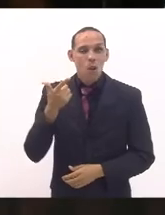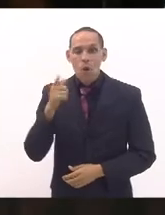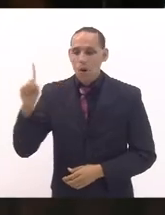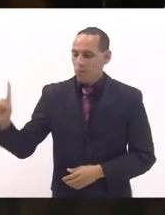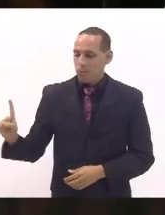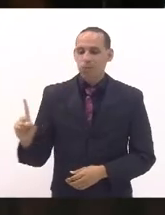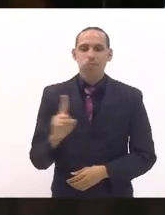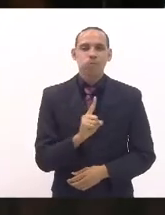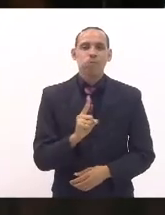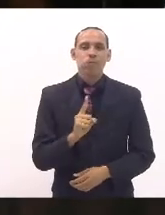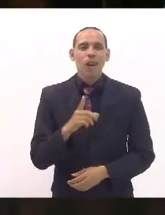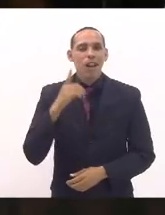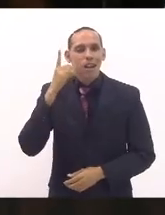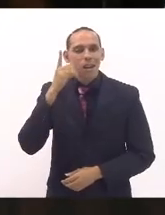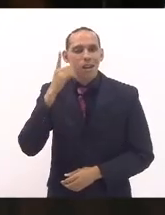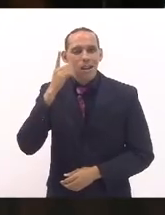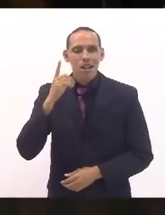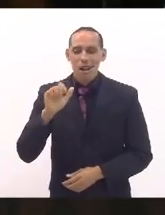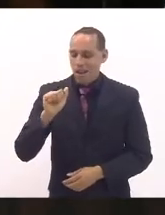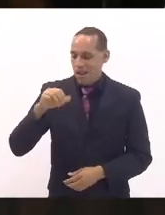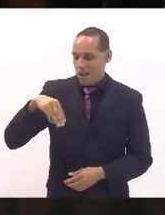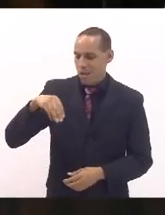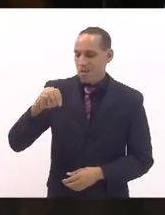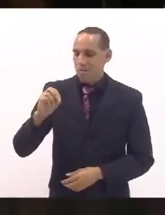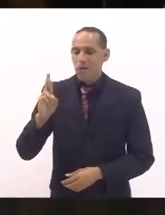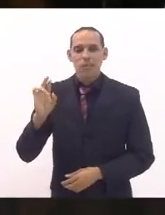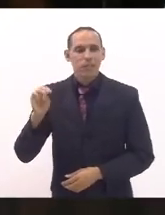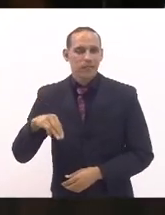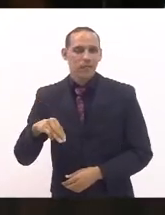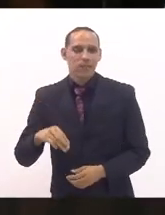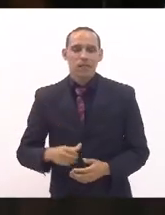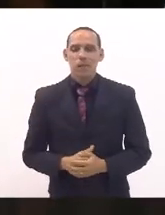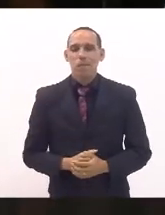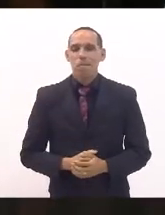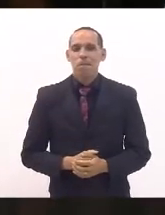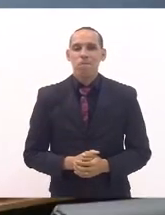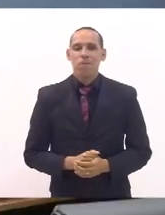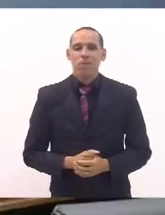inscrito é o nobre deputado Rodrigo Amorim.